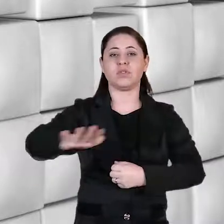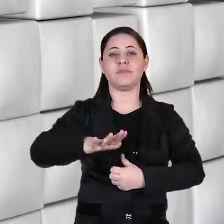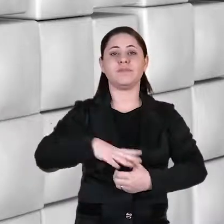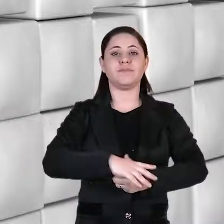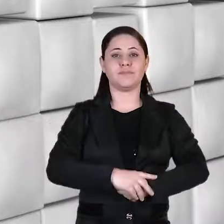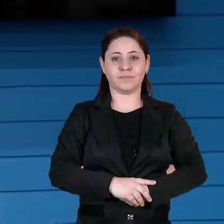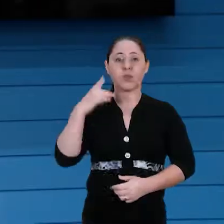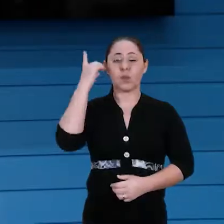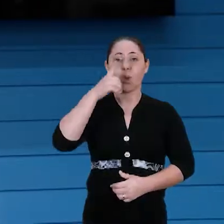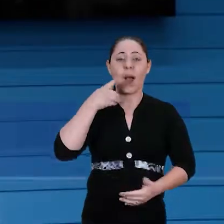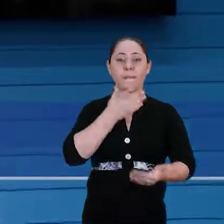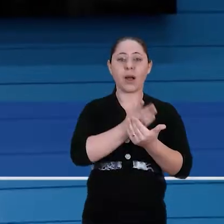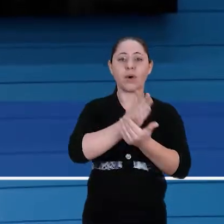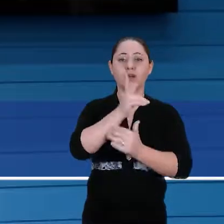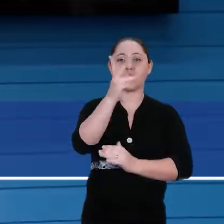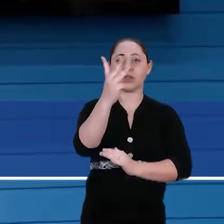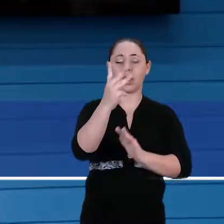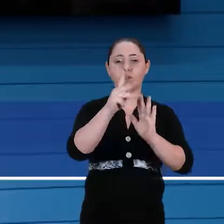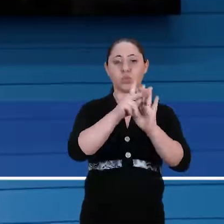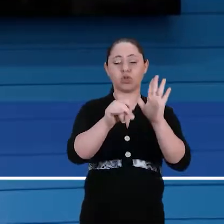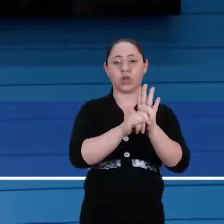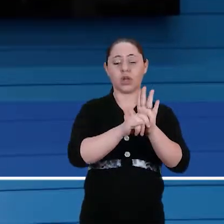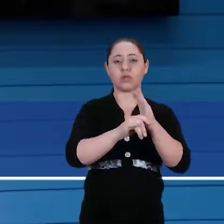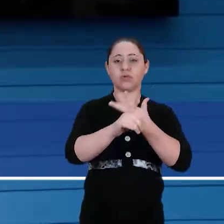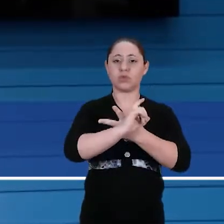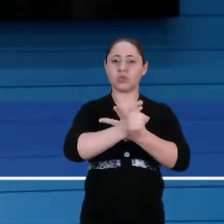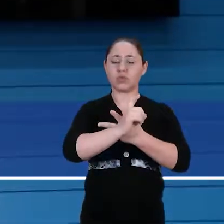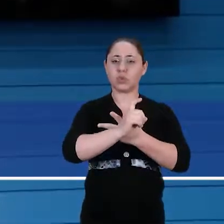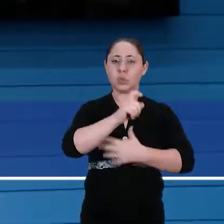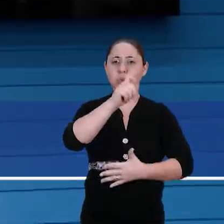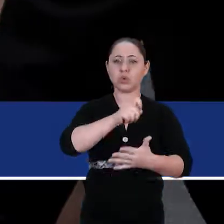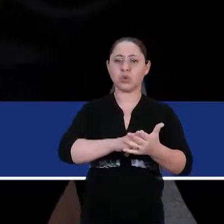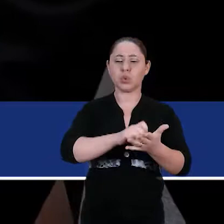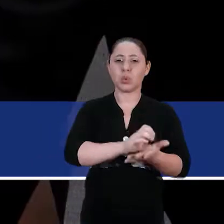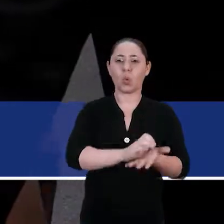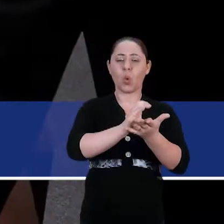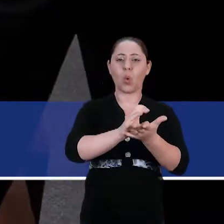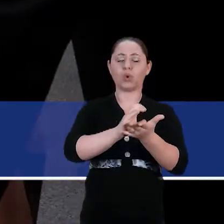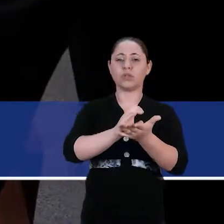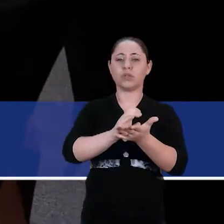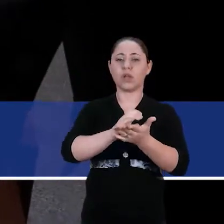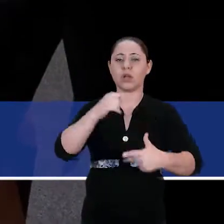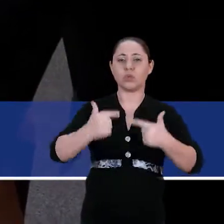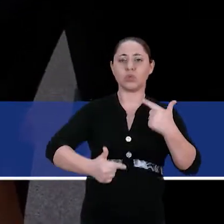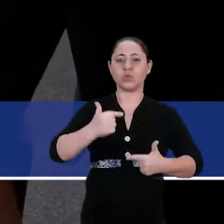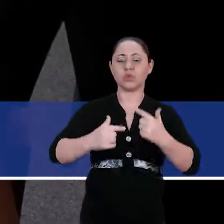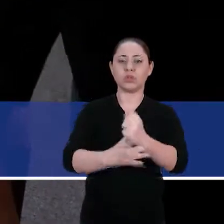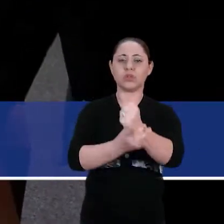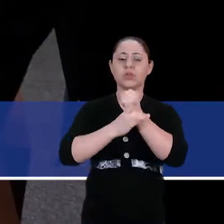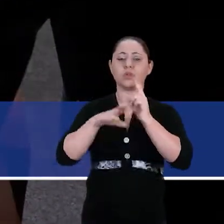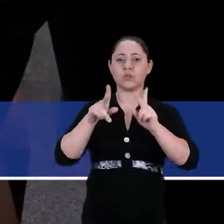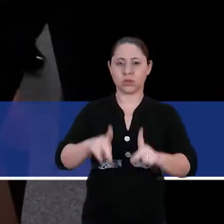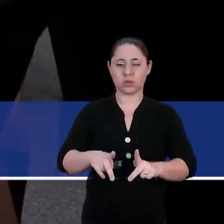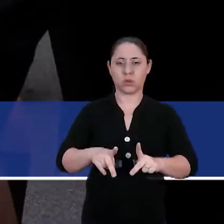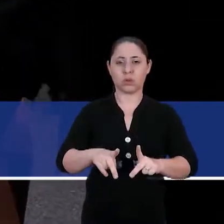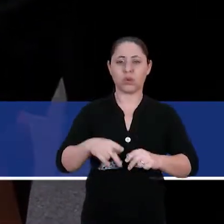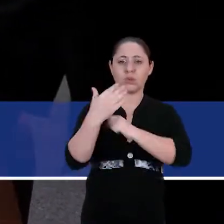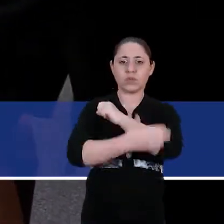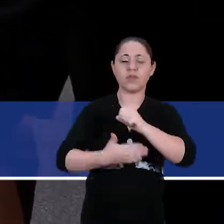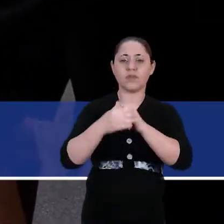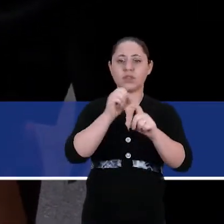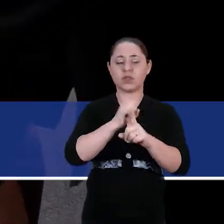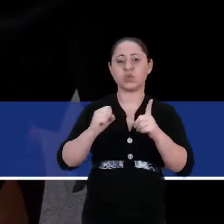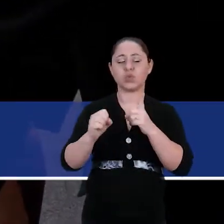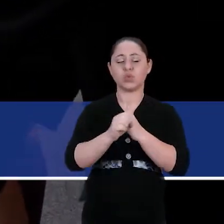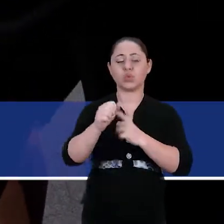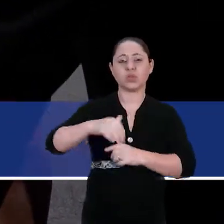defesa social. Parlamentares aprovaram 3 projetos do Poder Executivo que instituem o Fundo, o Conselho e a Política de Segurança Pública